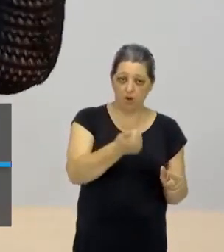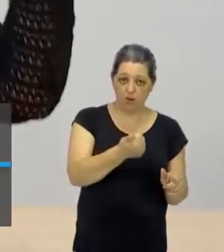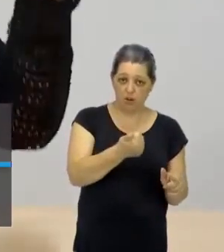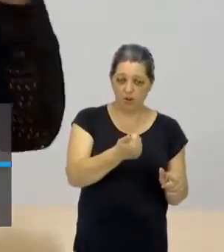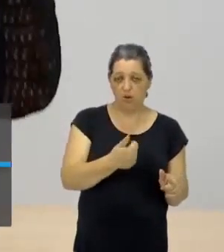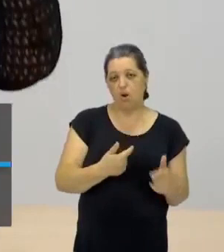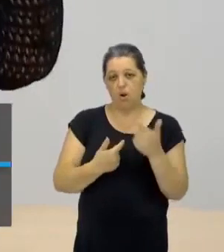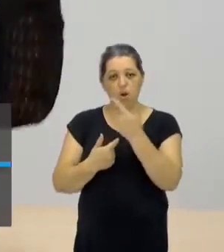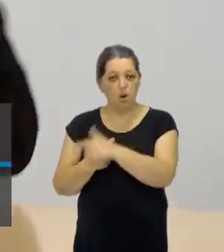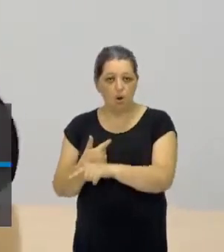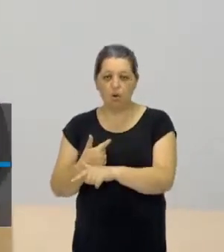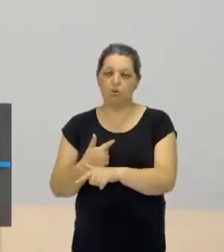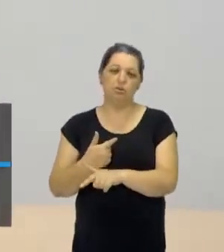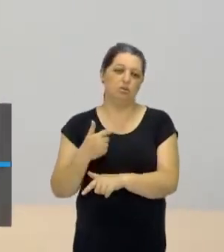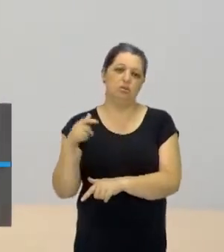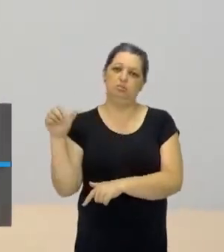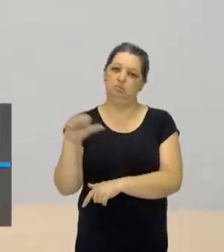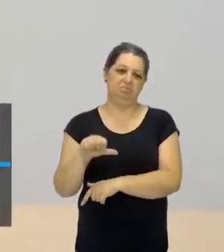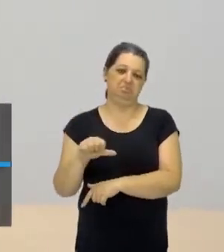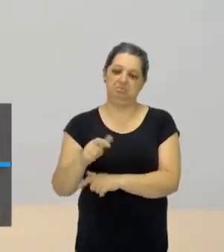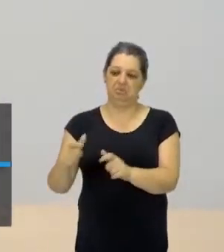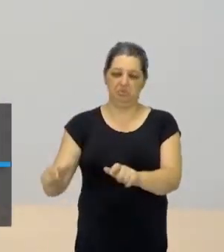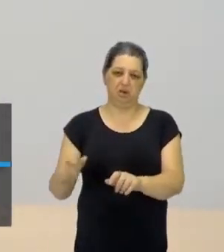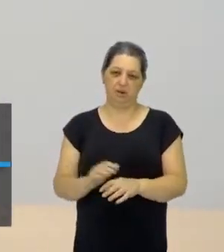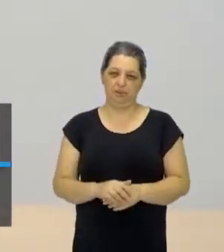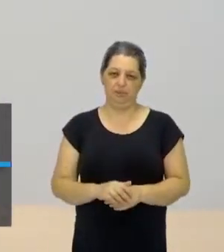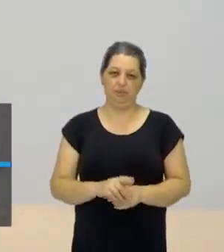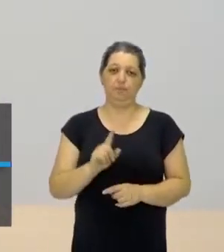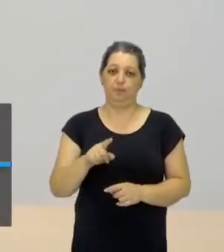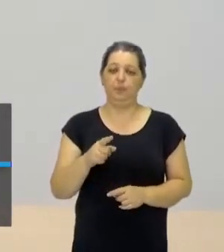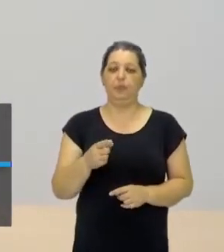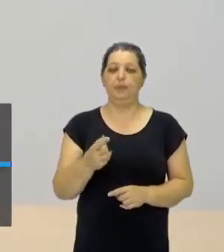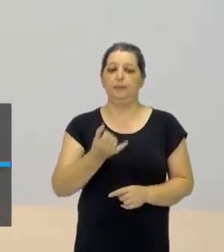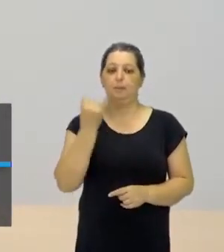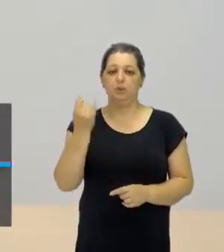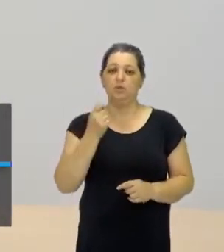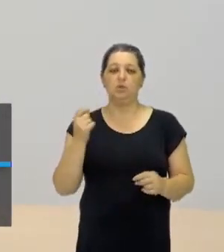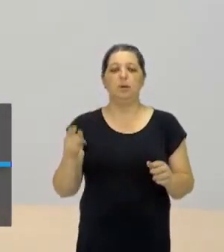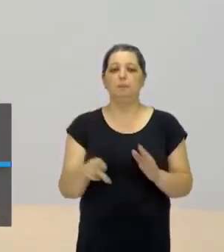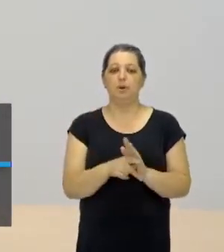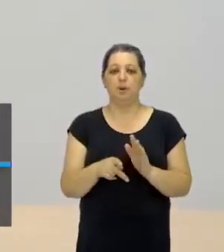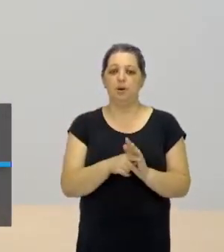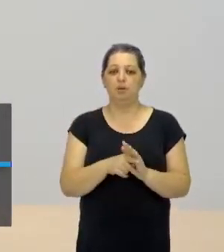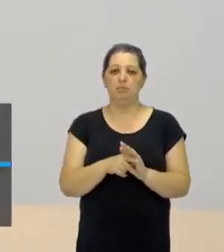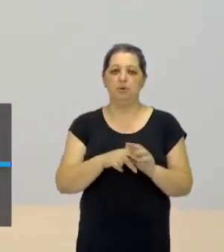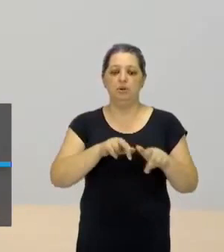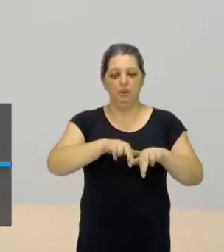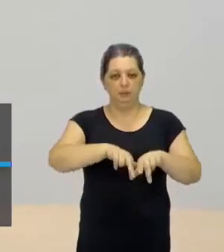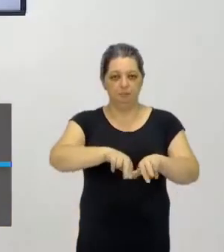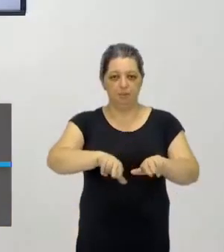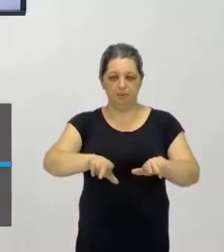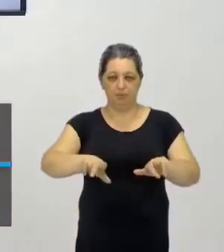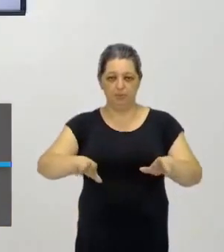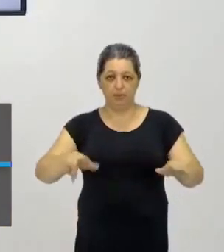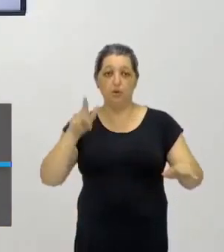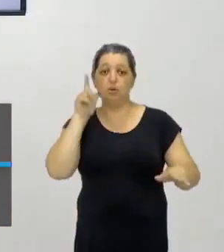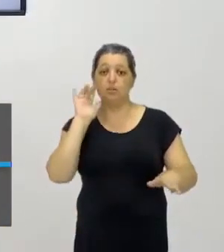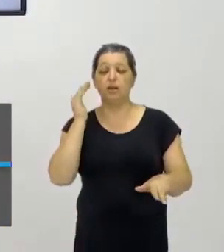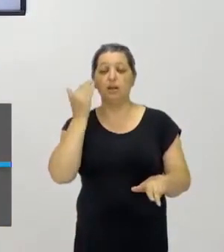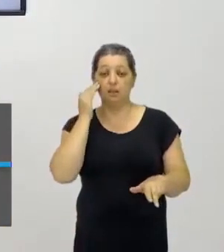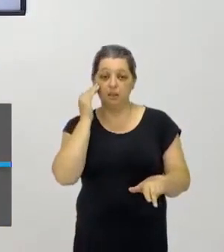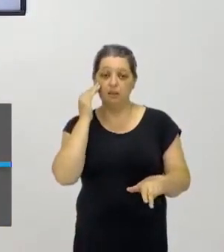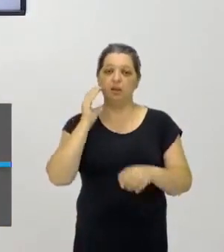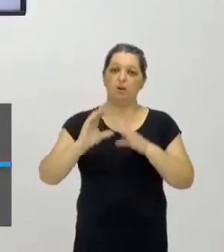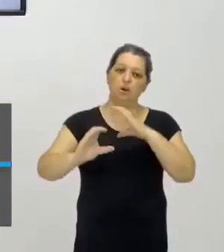que o sotaque de outro lugar, né? É importante essa diversidade, né? A gente está falando diversidade aqui... e você conseguir entender